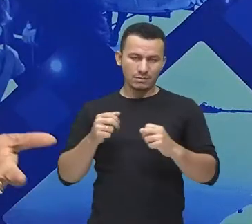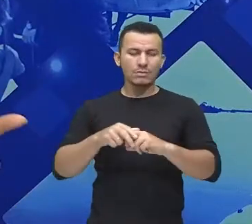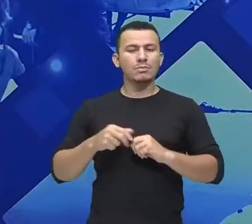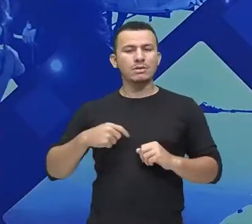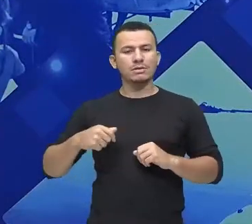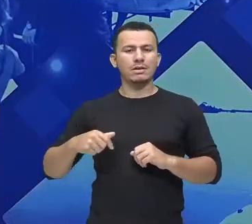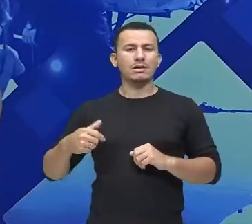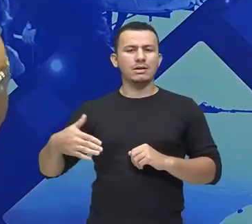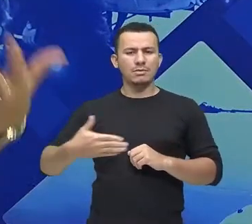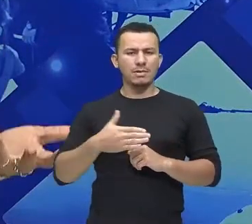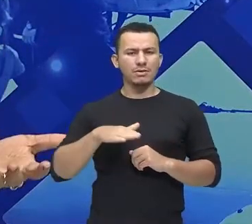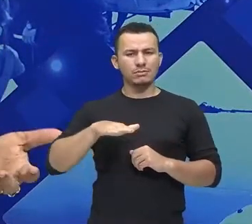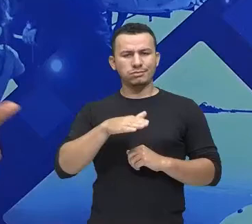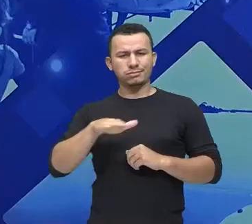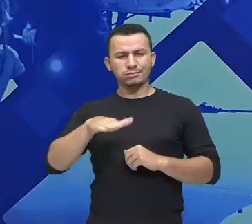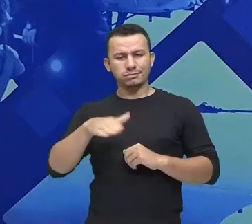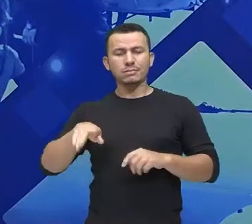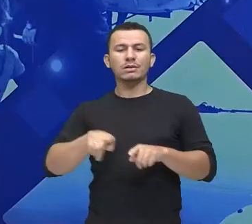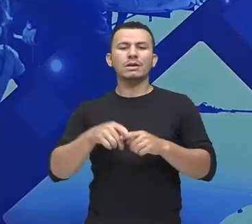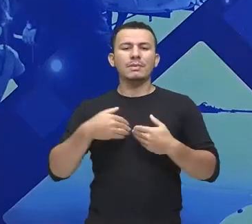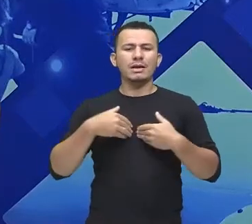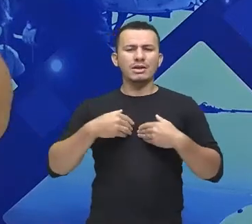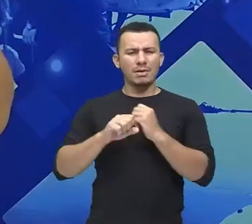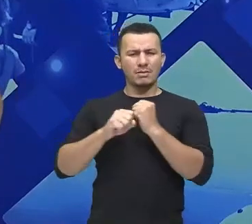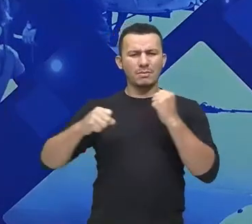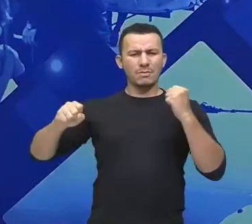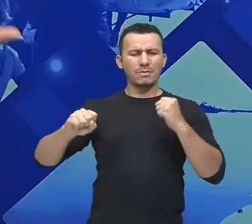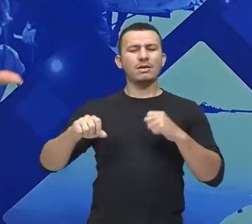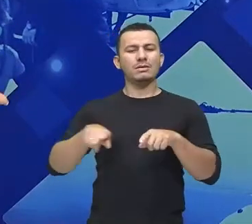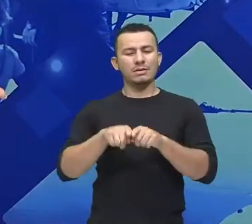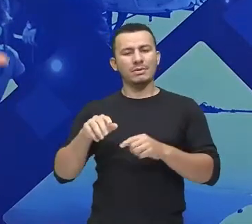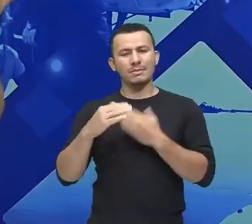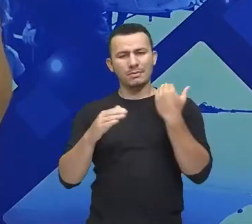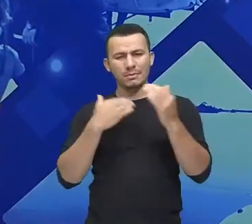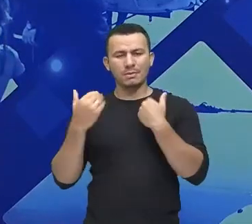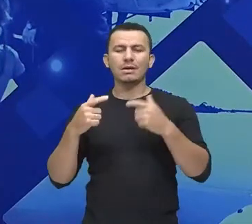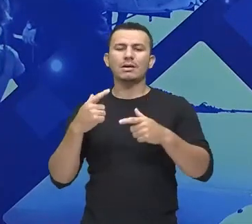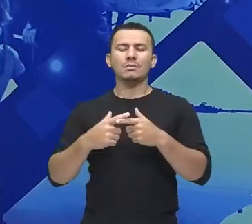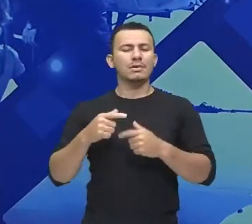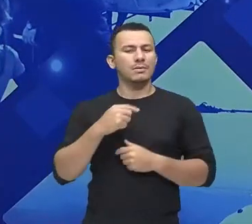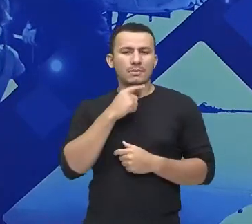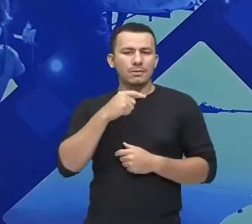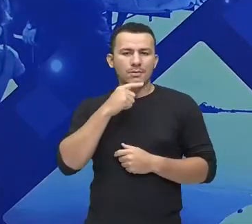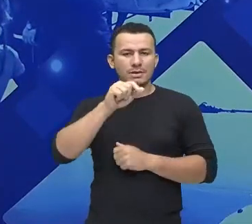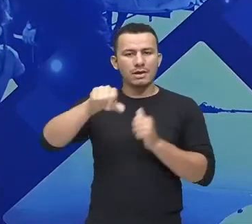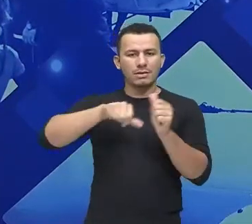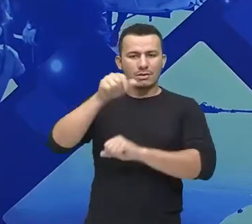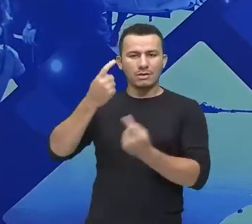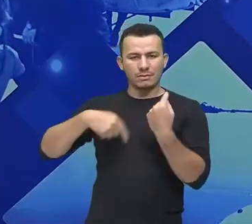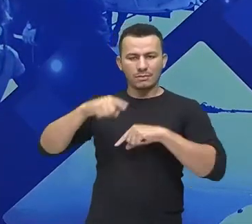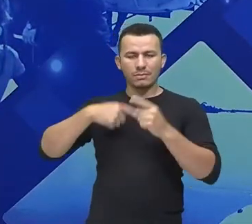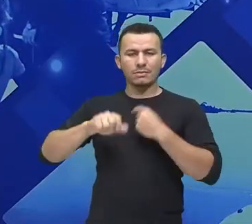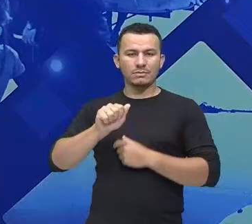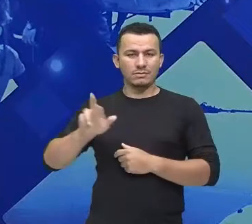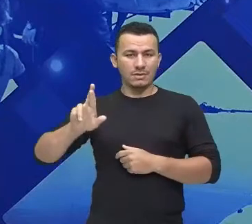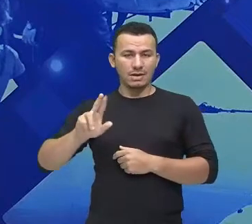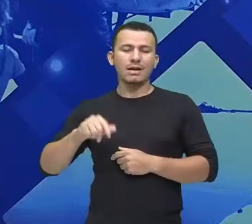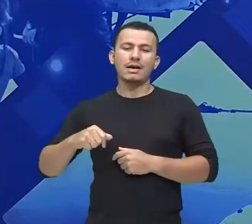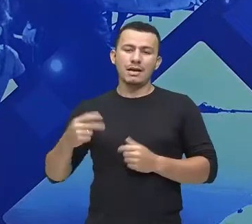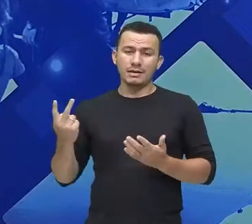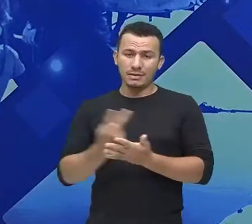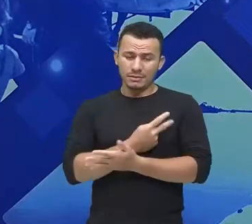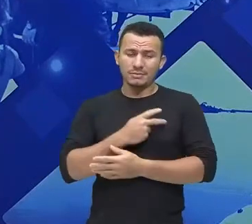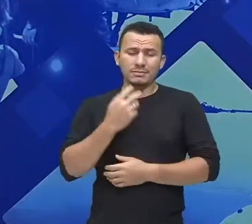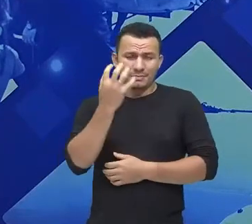peixes boiando, animais grandes também morrendo, porque não conseguem fazer essa troca gasosa. Então, isso é um acidente